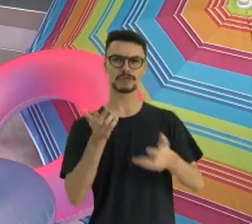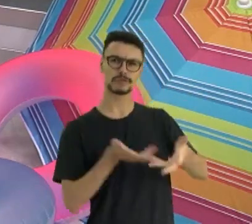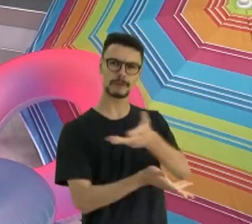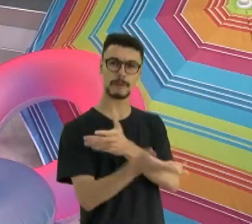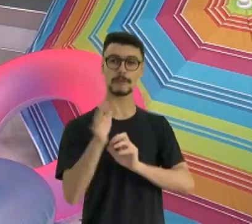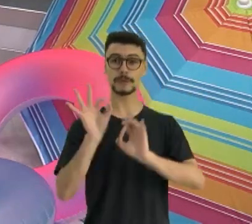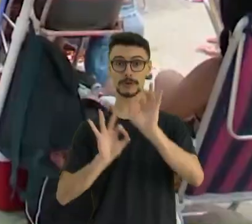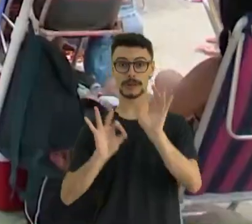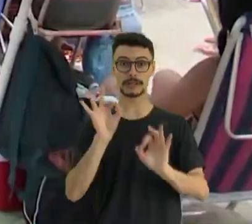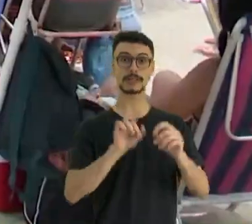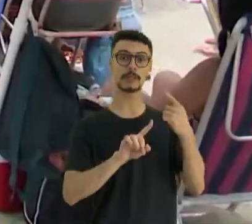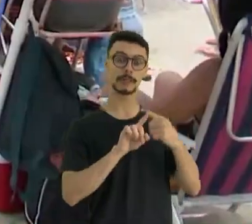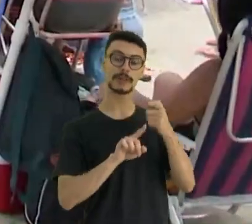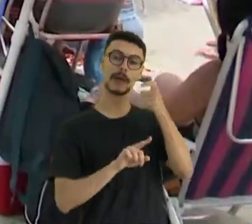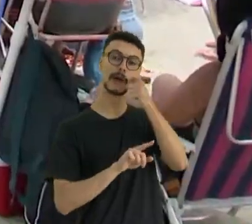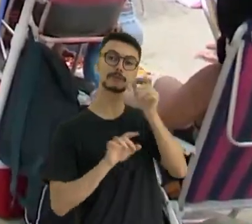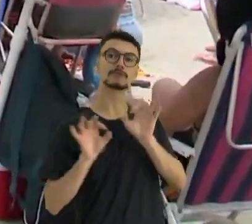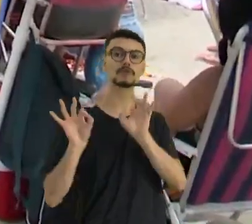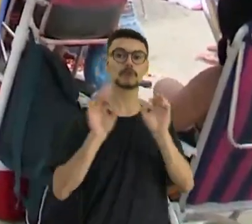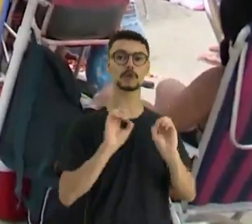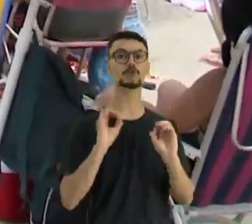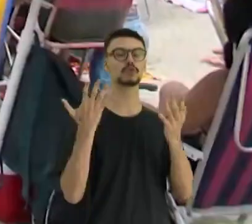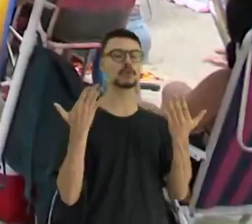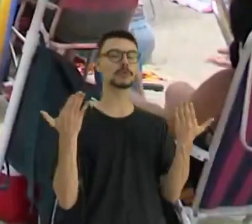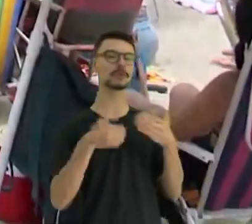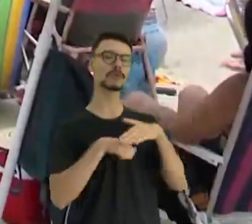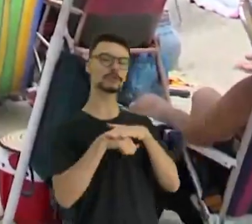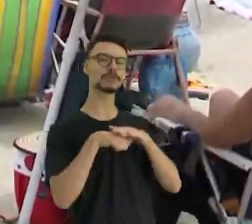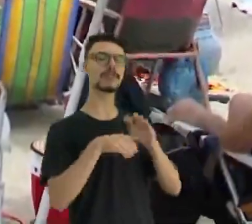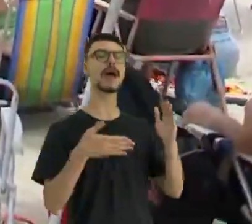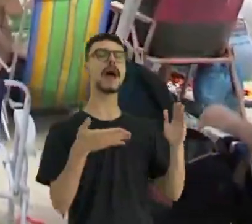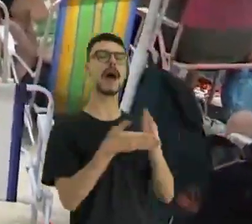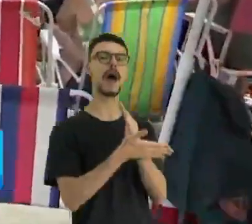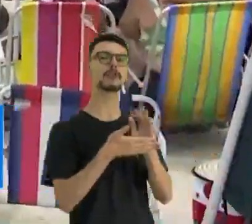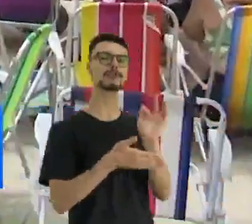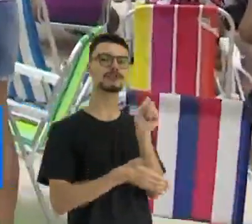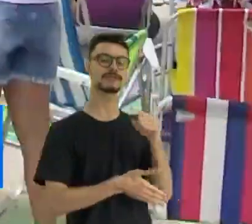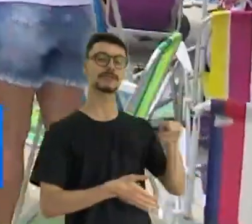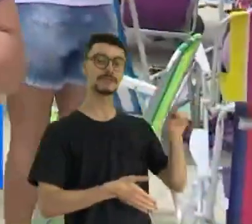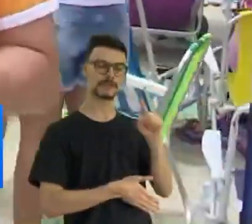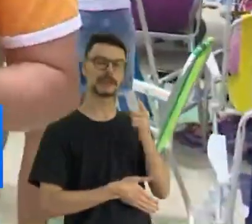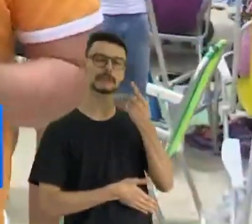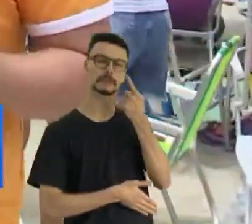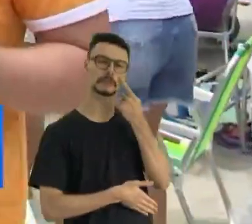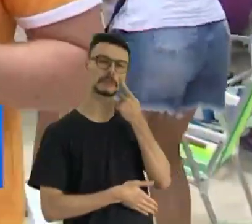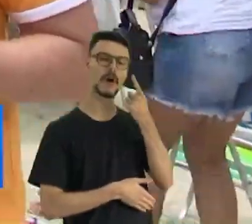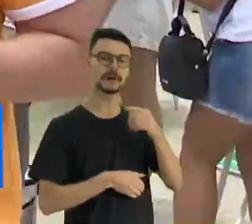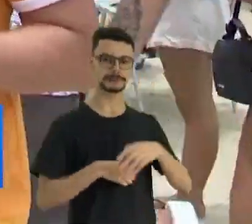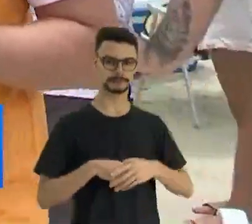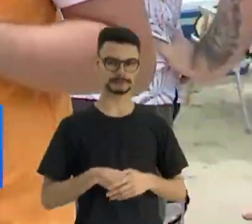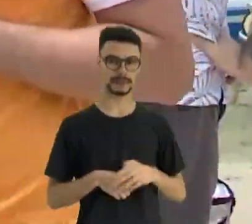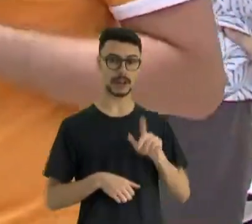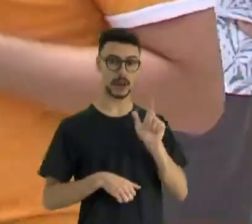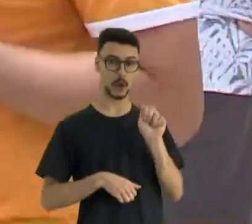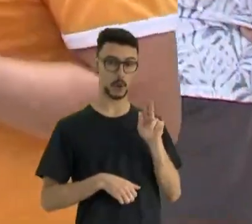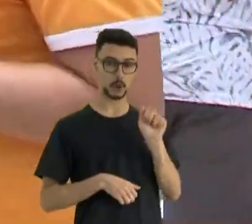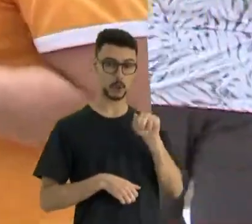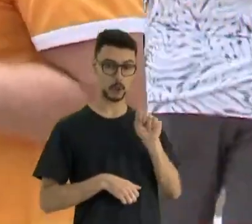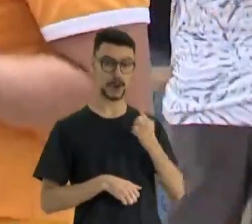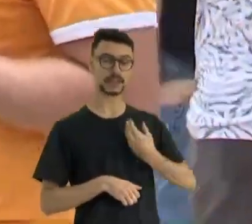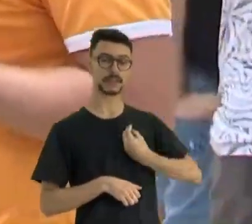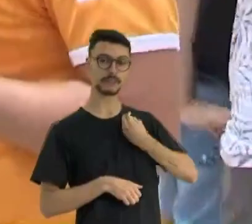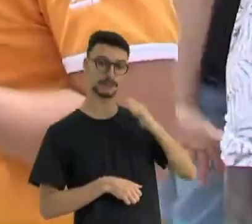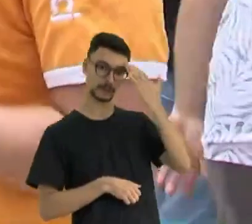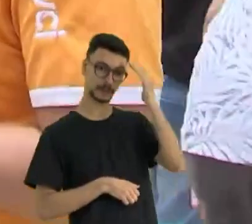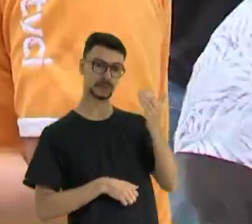preparando para assistir o show. E agora a gente vai conversar com alguns dos fãs que estão aqui, né? A gente vai chegar aqui, eu vou falar com a Luana, que veio de Curitiba.